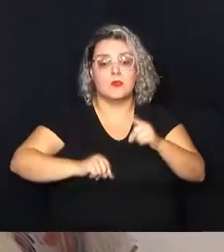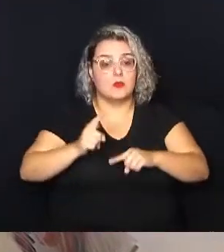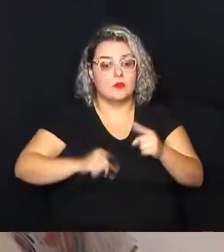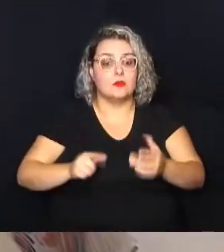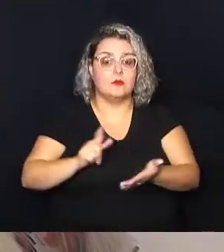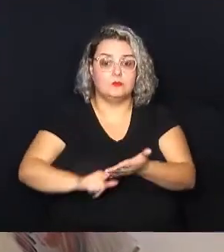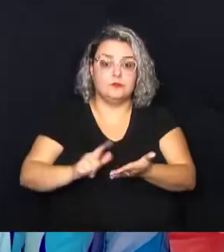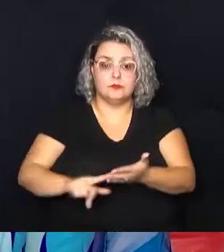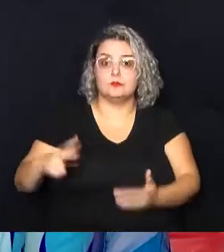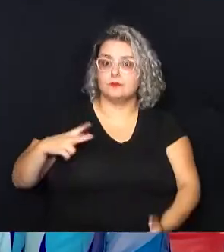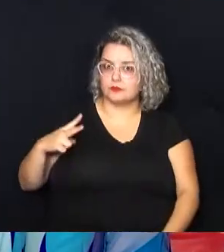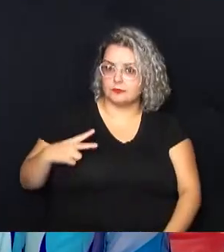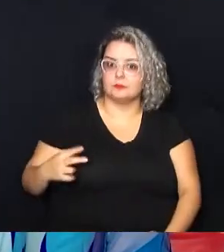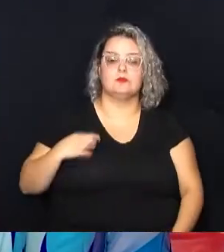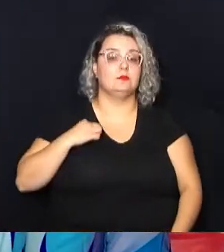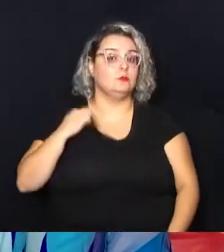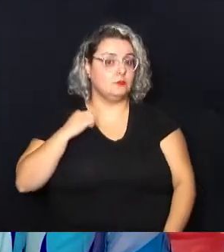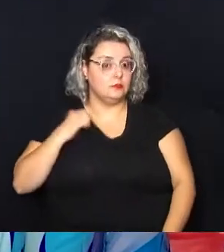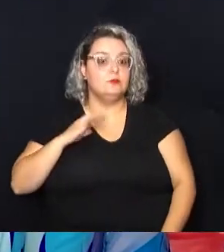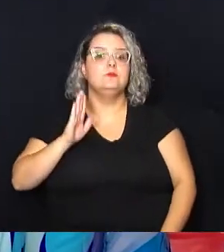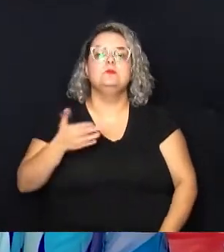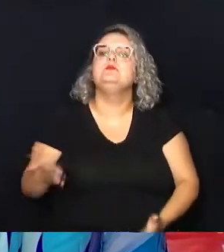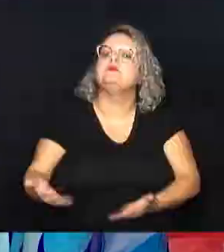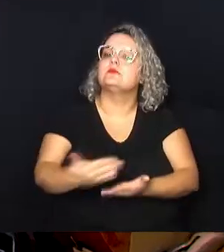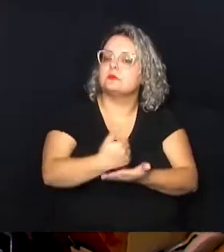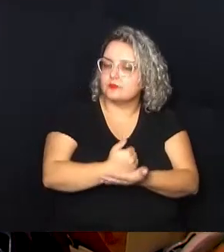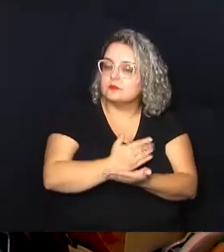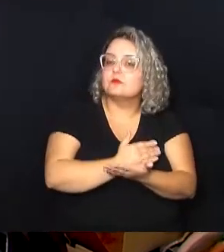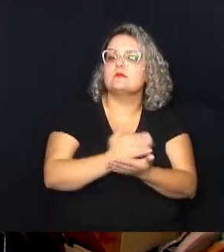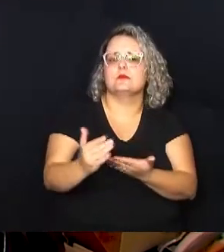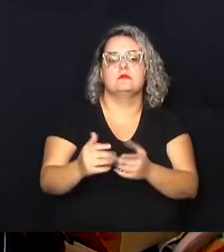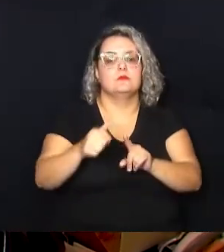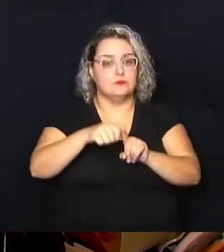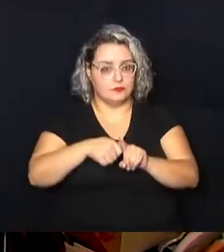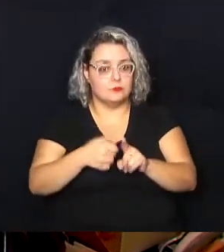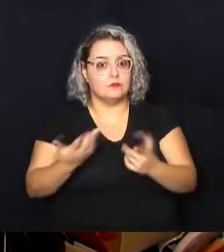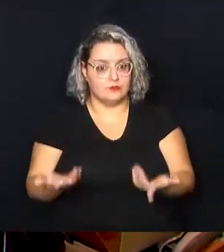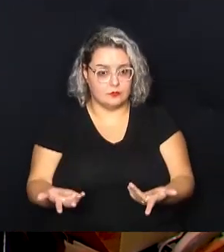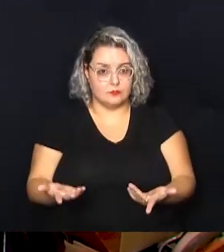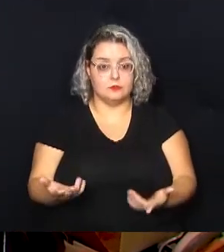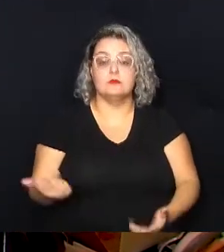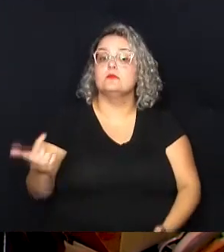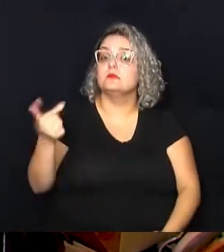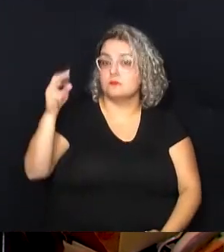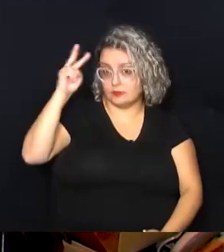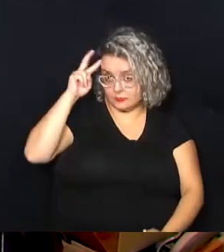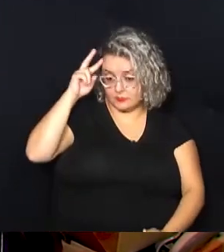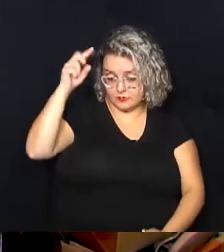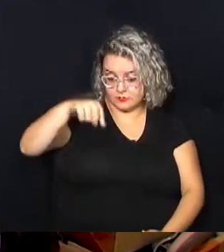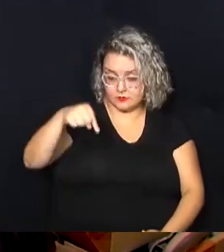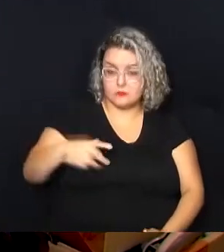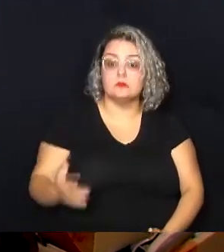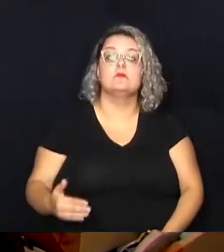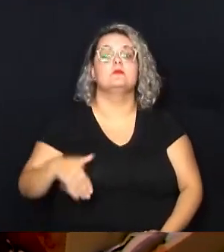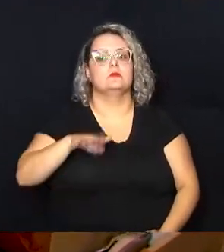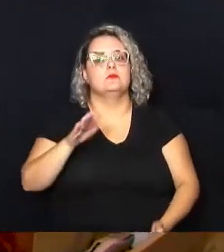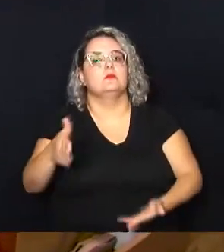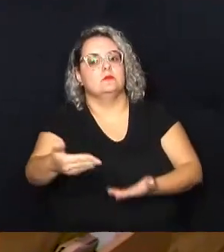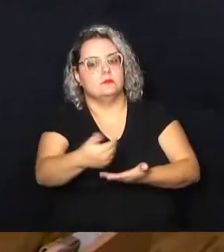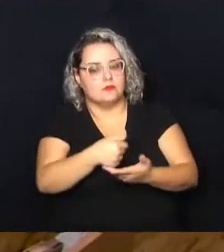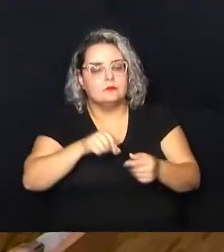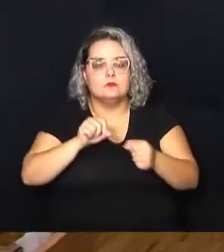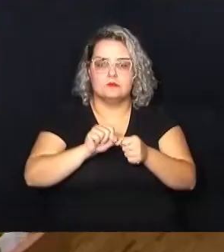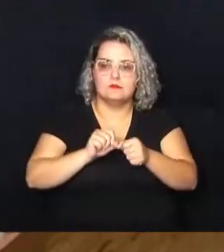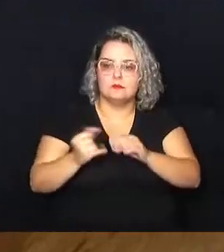material de higiene roupas já foram recolhidos desde o começo do mês essa segunda-feira mais uma coleta foi